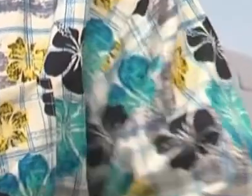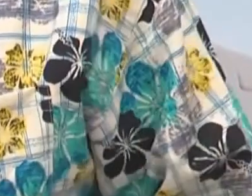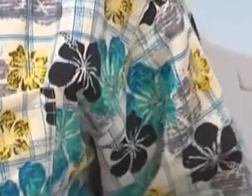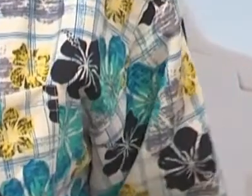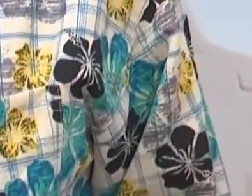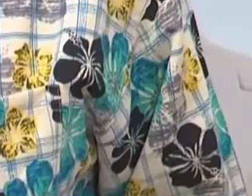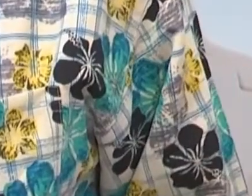abraço hein